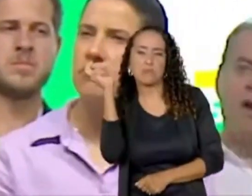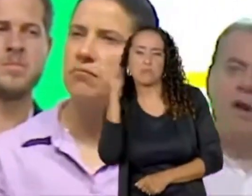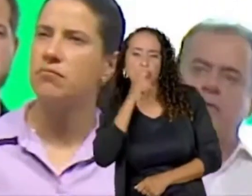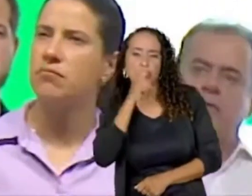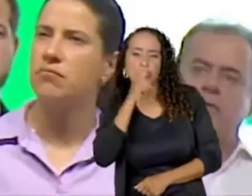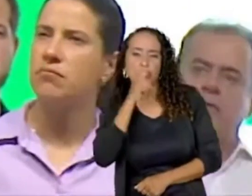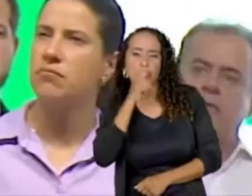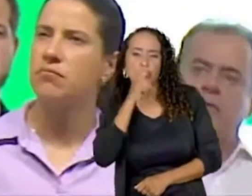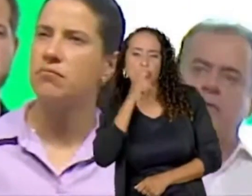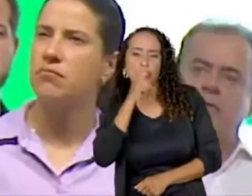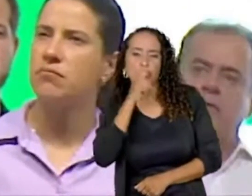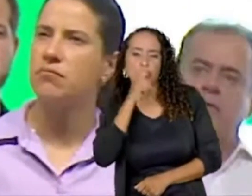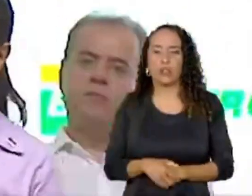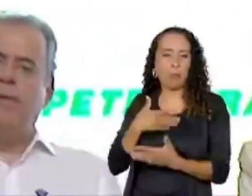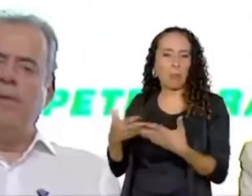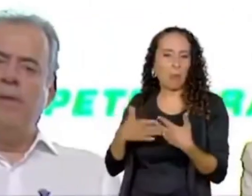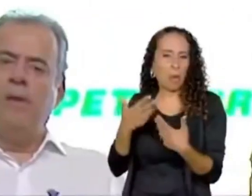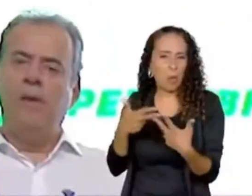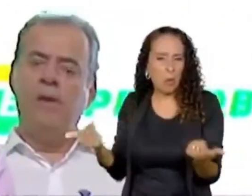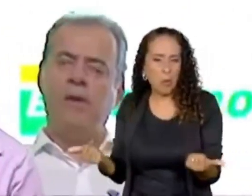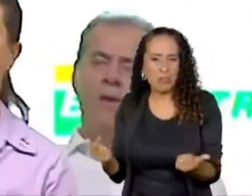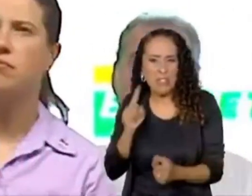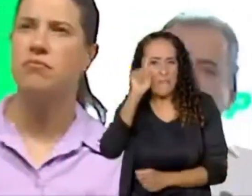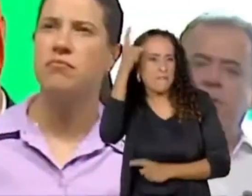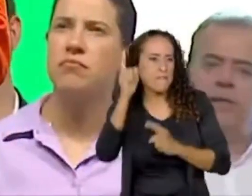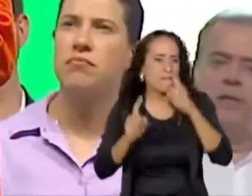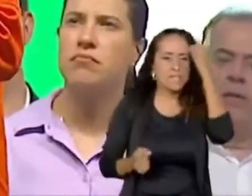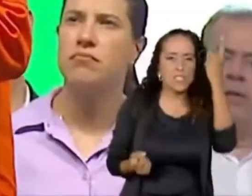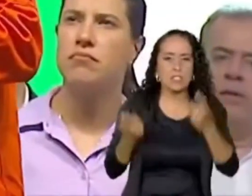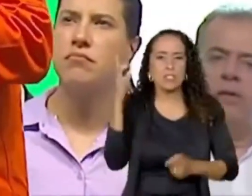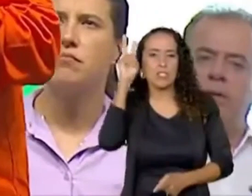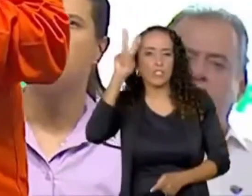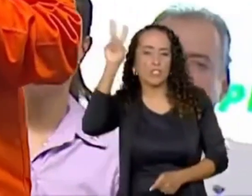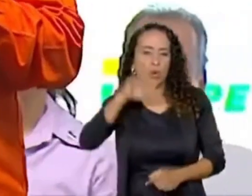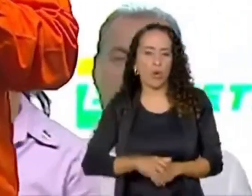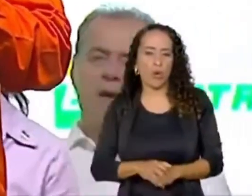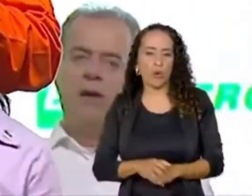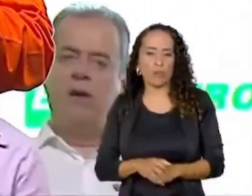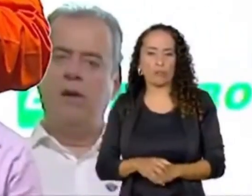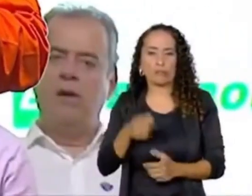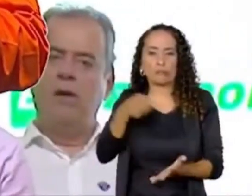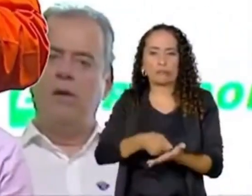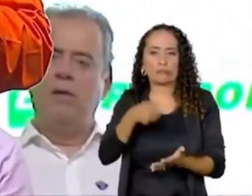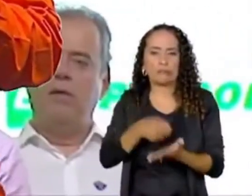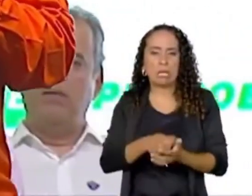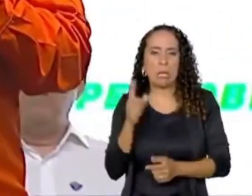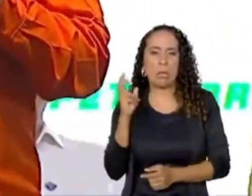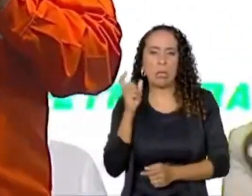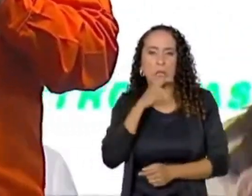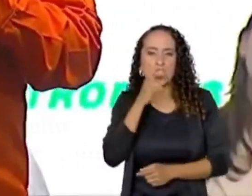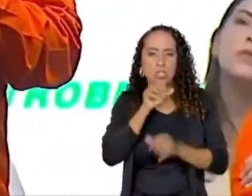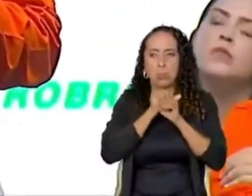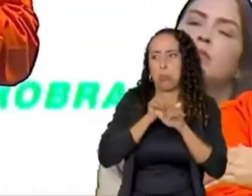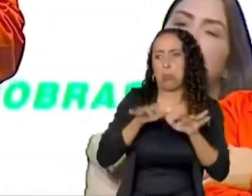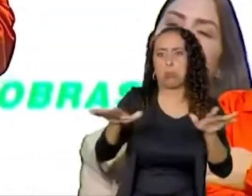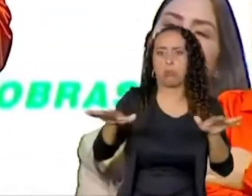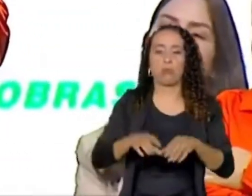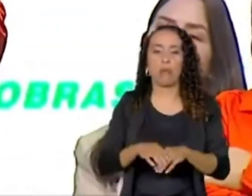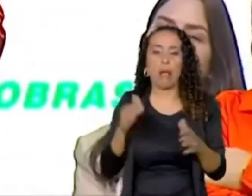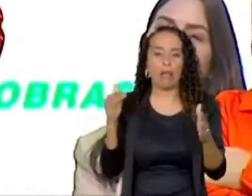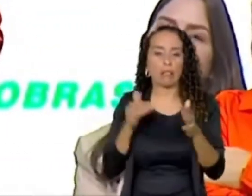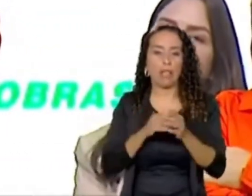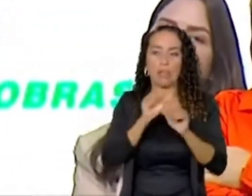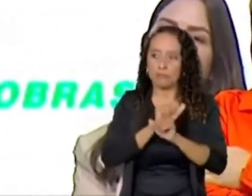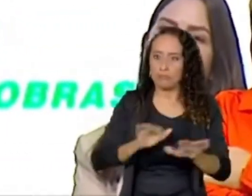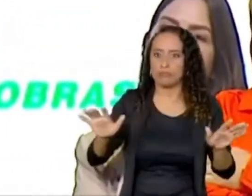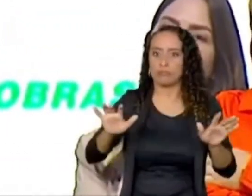conta qualquer cara, sabe? Você inventa qualquer história e você martela aquela mentira até ela se tornar